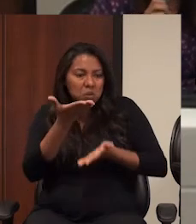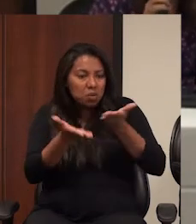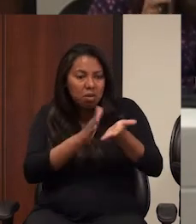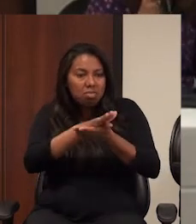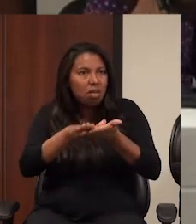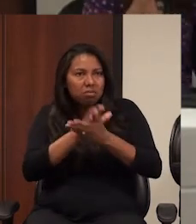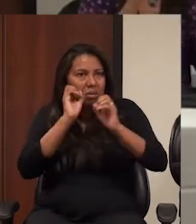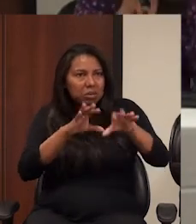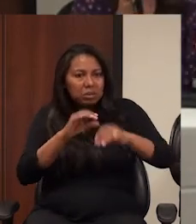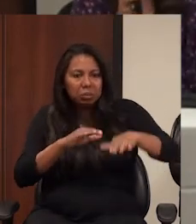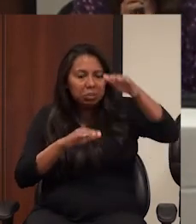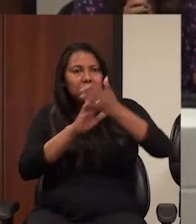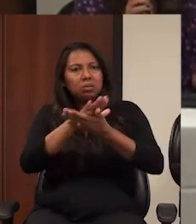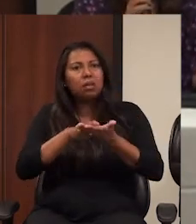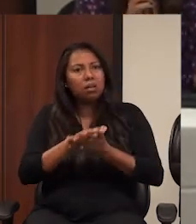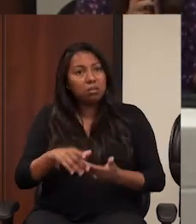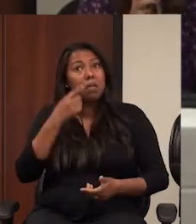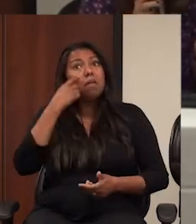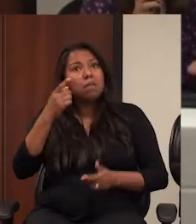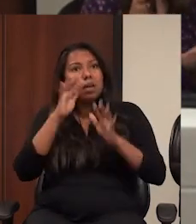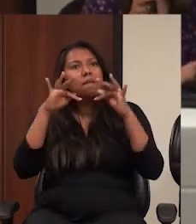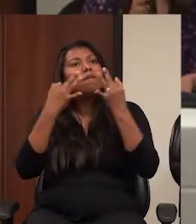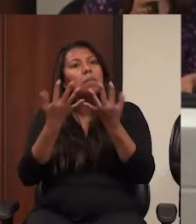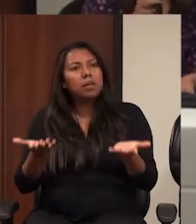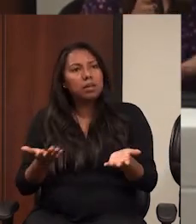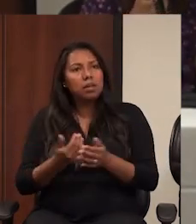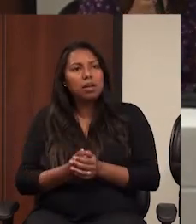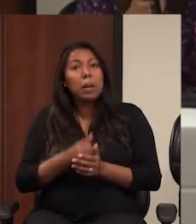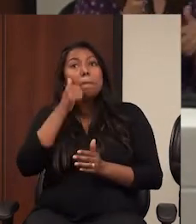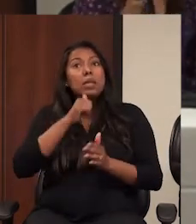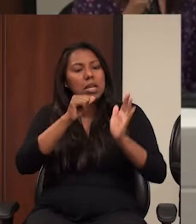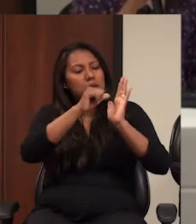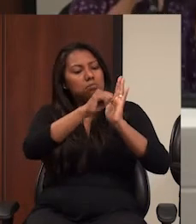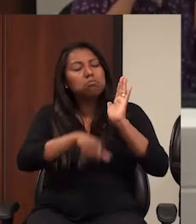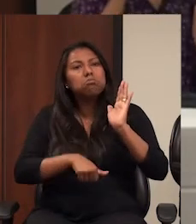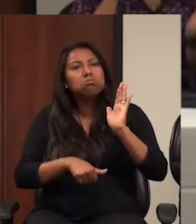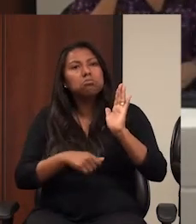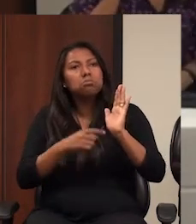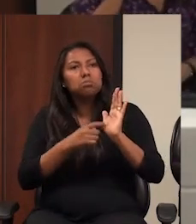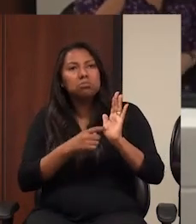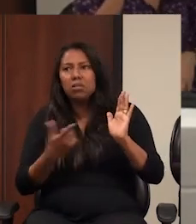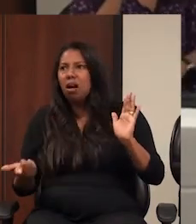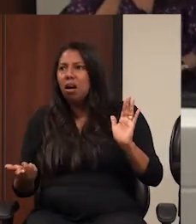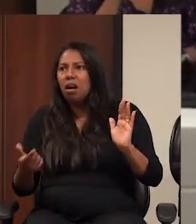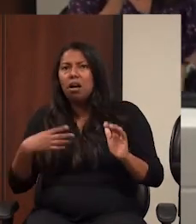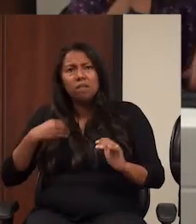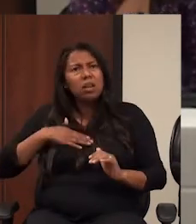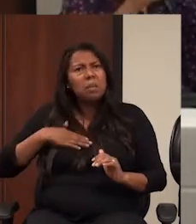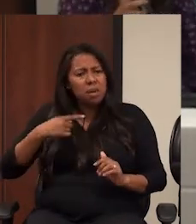cria os filhos. Como eu vi uma vez de uma família com uma mocinha com síndrome de Down. Como a minha filha vai casar? Quem vai